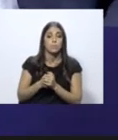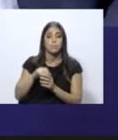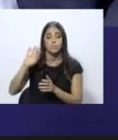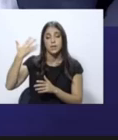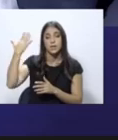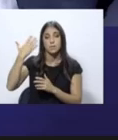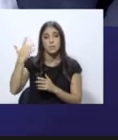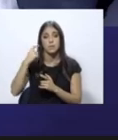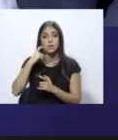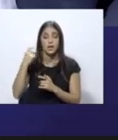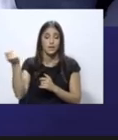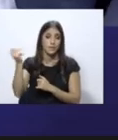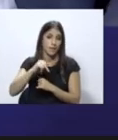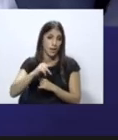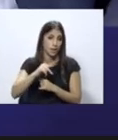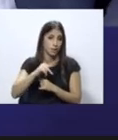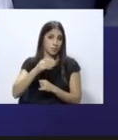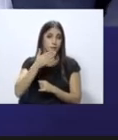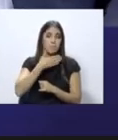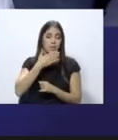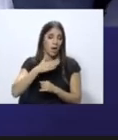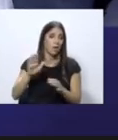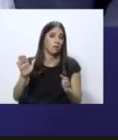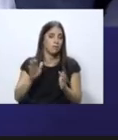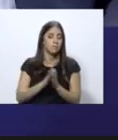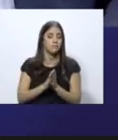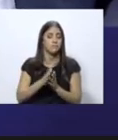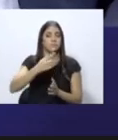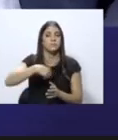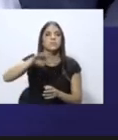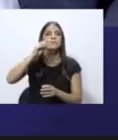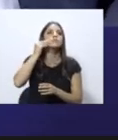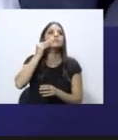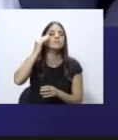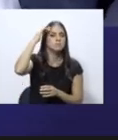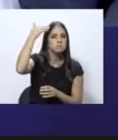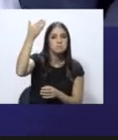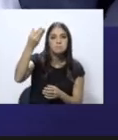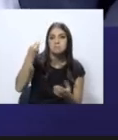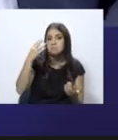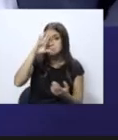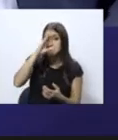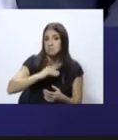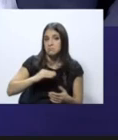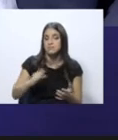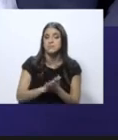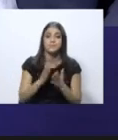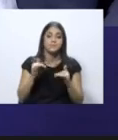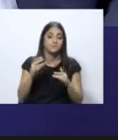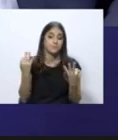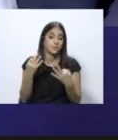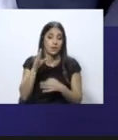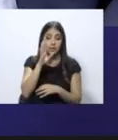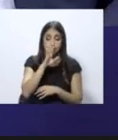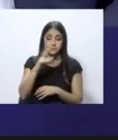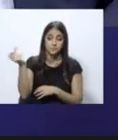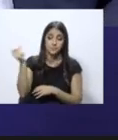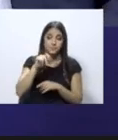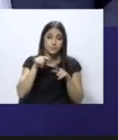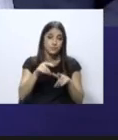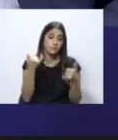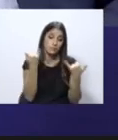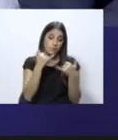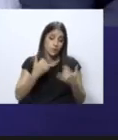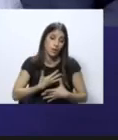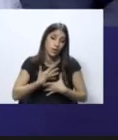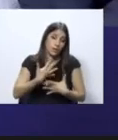que vêm emprestados, não sabemos o futuro em relação a estes jogadores, mas que enquanto cá estiverem, que sejam muito felizes e que deem o